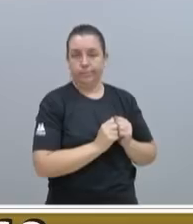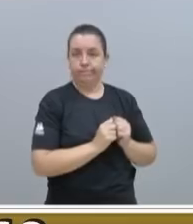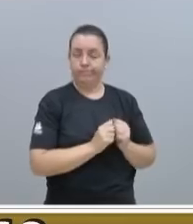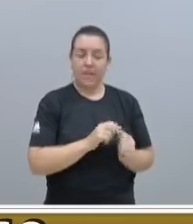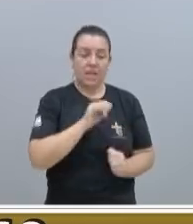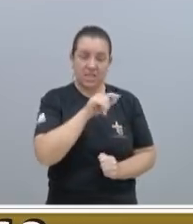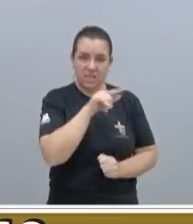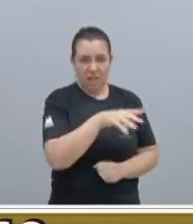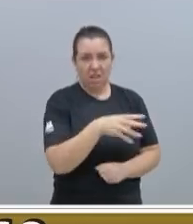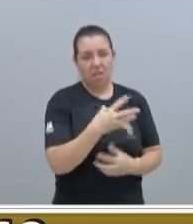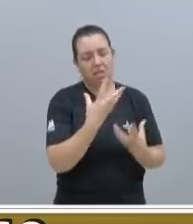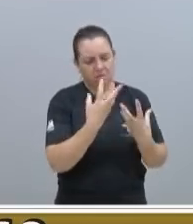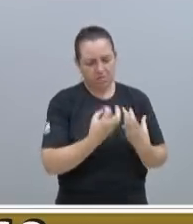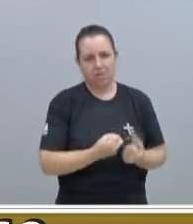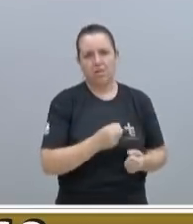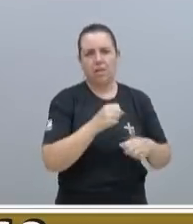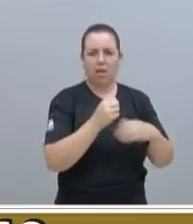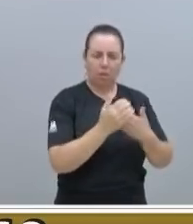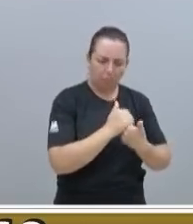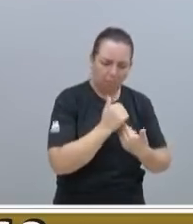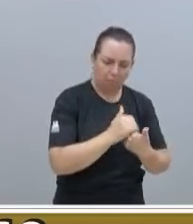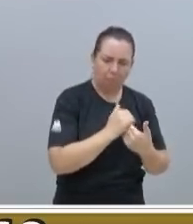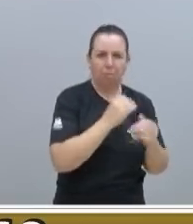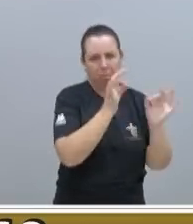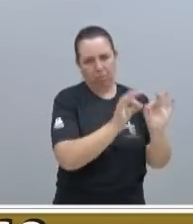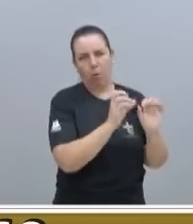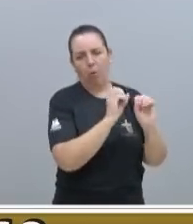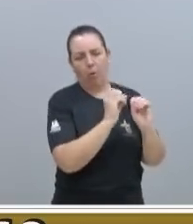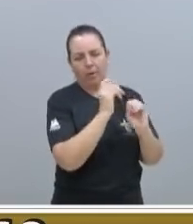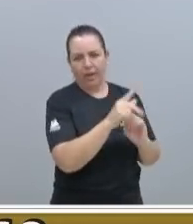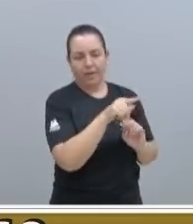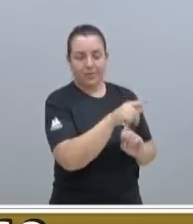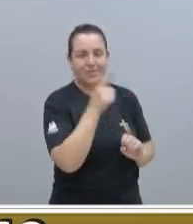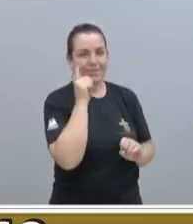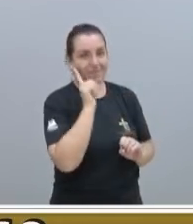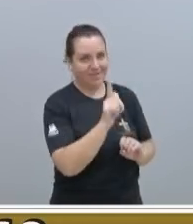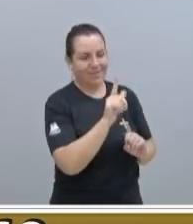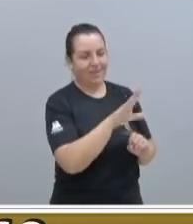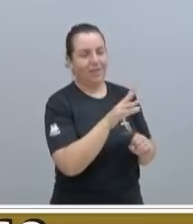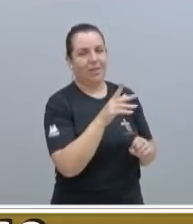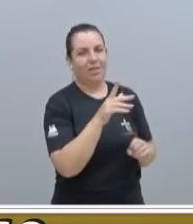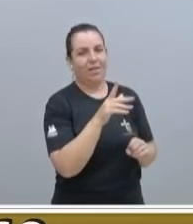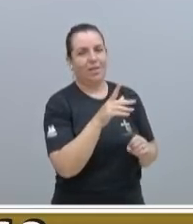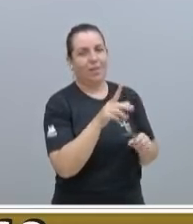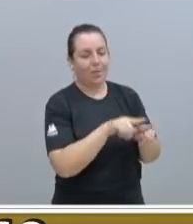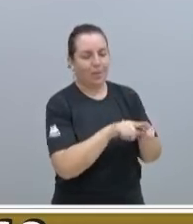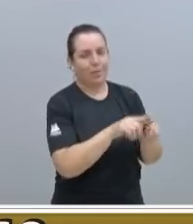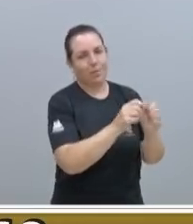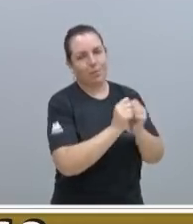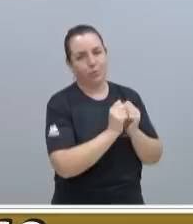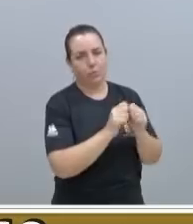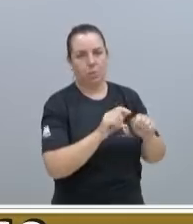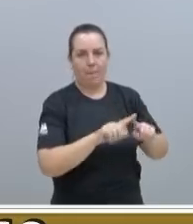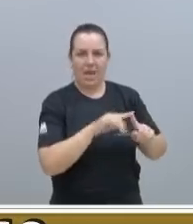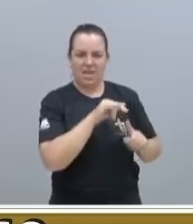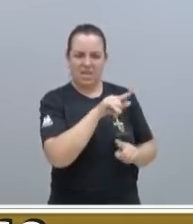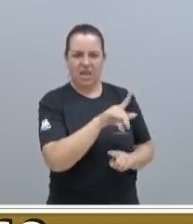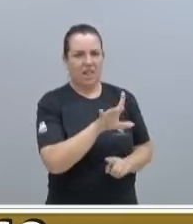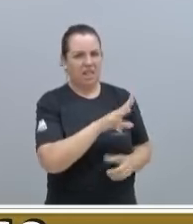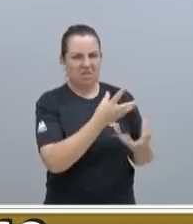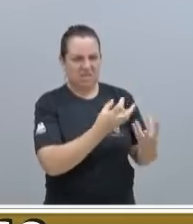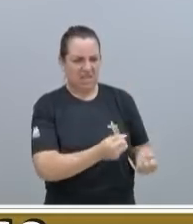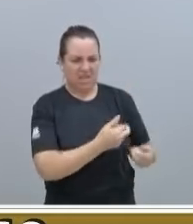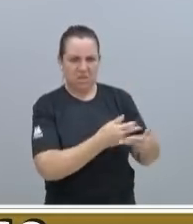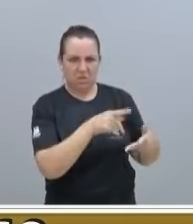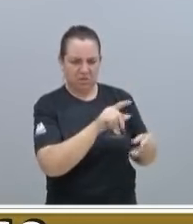se ele te ouvir ganhar se o teu irmão se ele não te ouvir toma